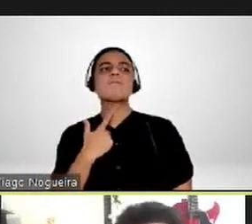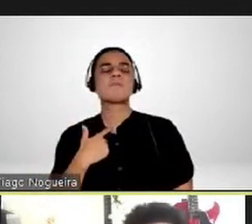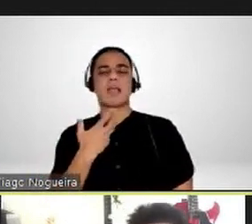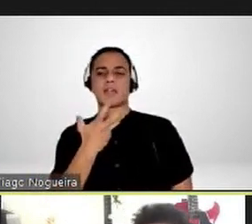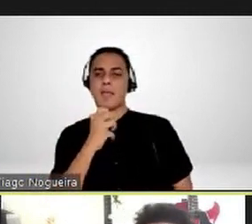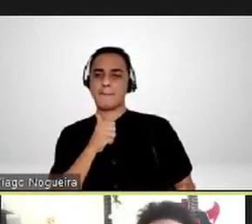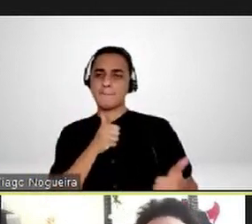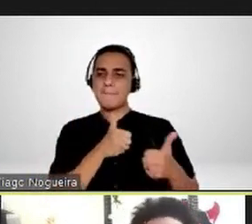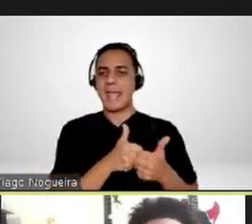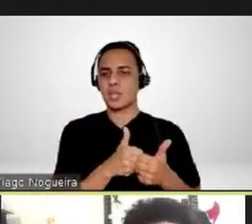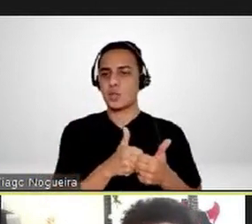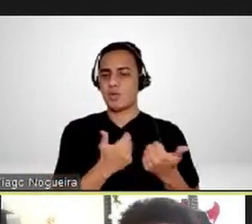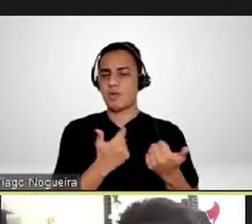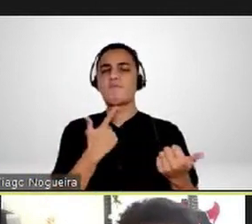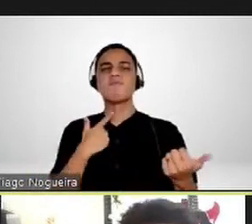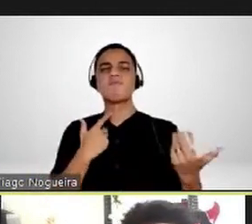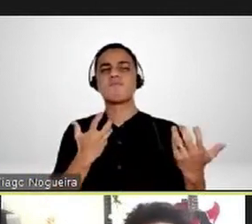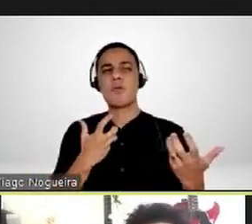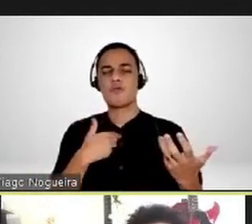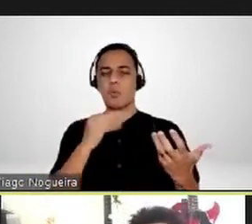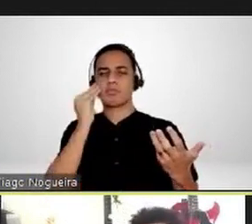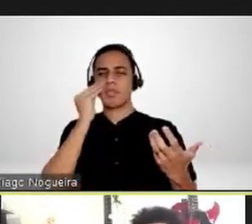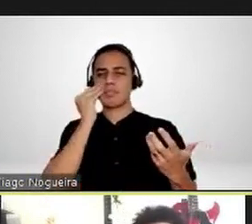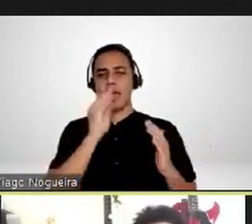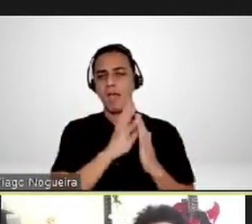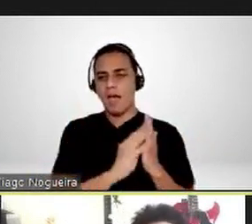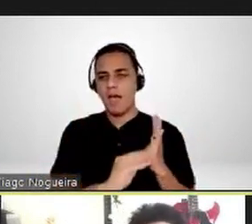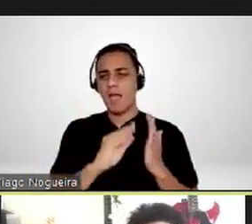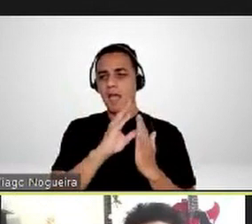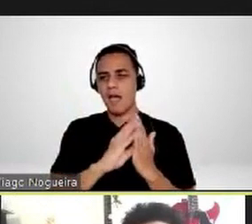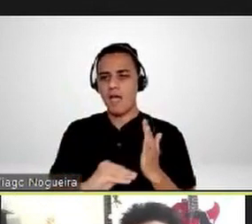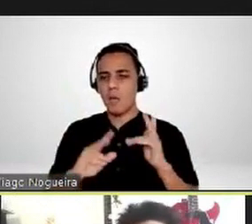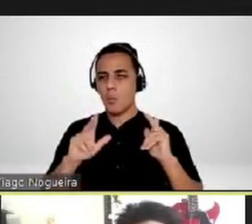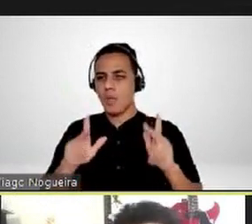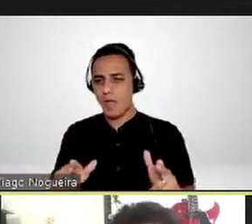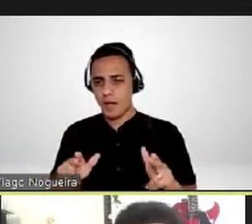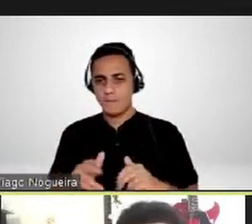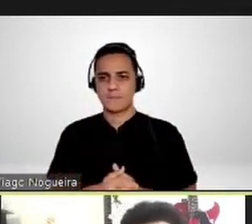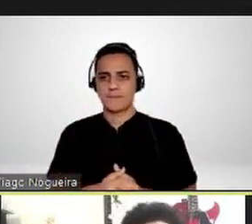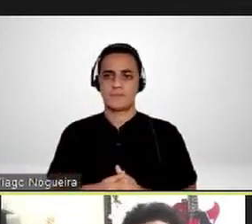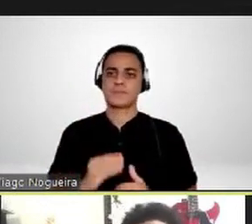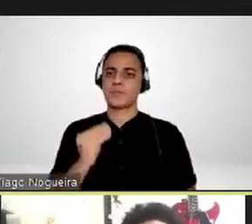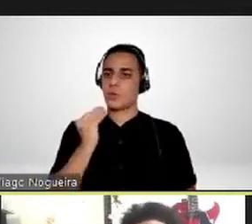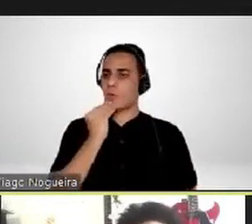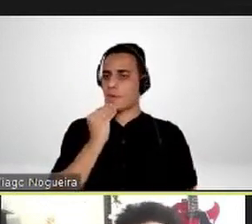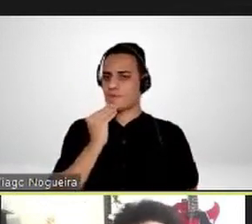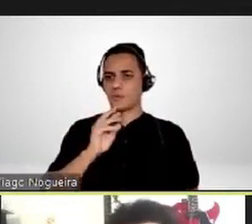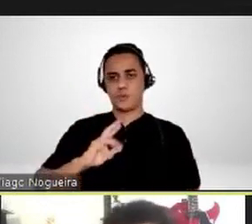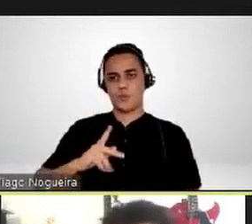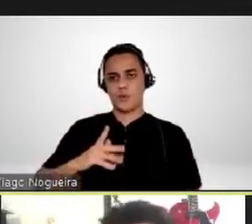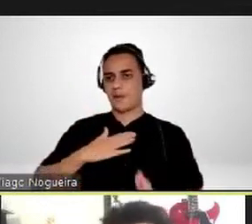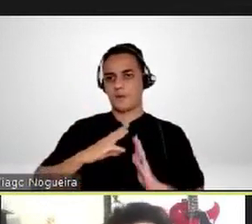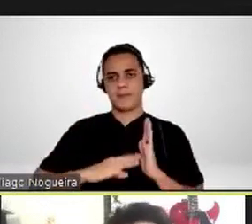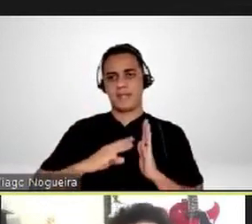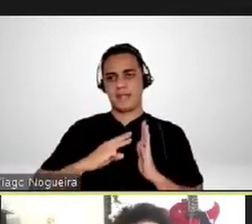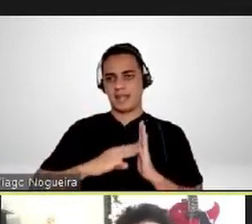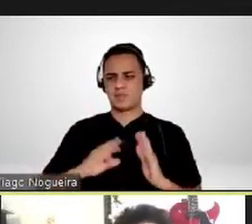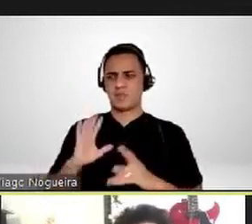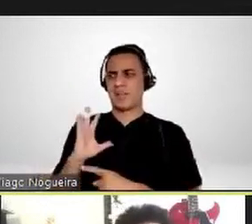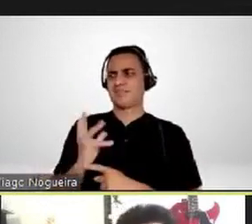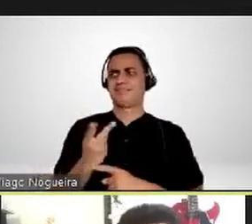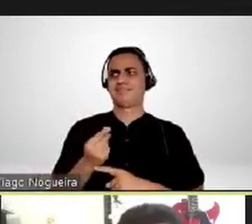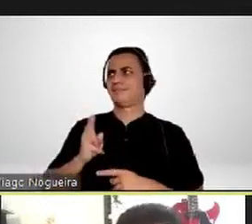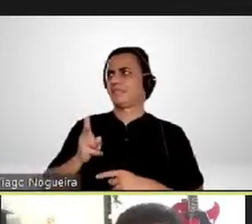próximo disso. Então, eu vou imitá-los, né? É óbvio que isso não é um método meu, né? Os artistas sempre imitaram